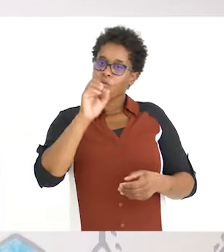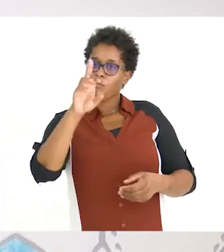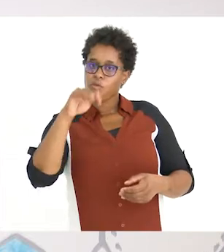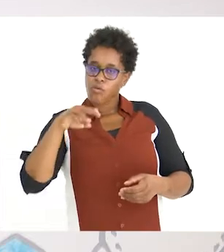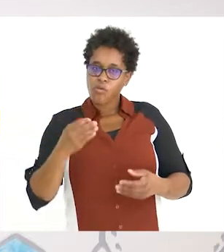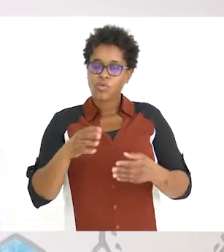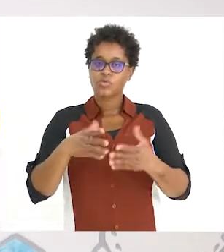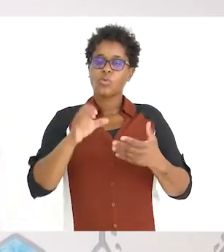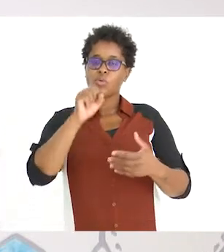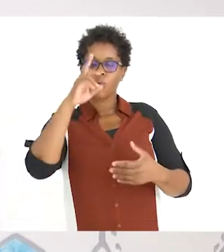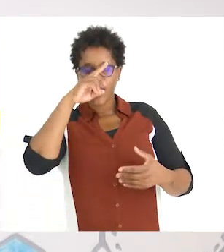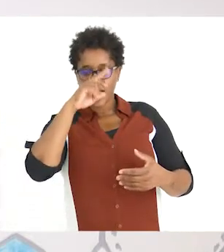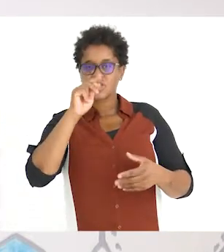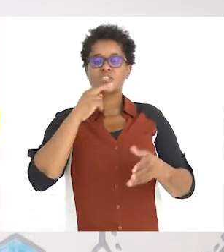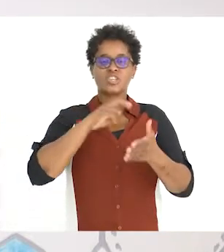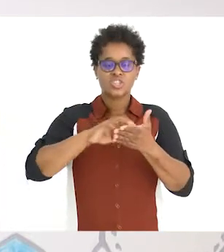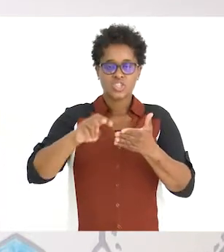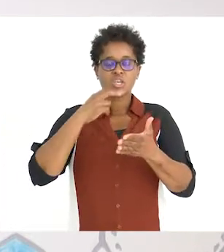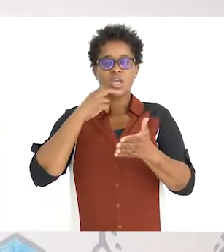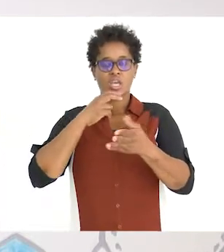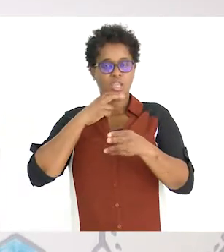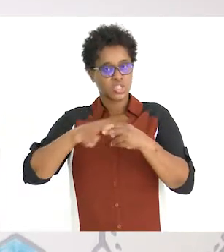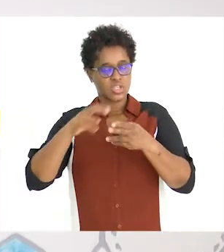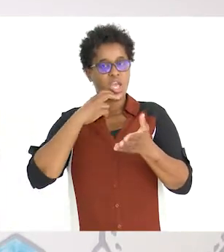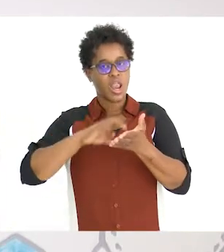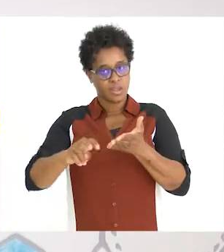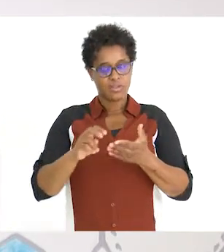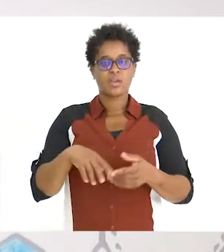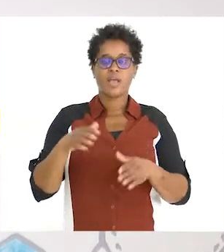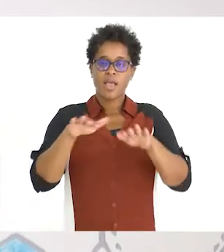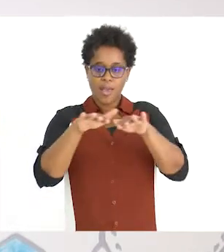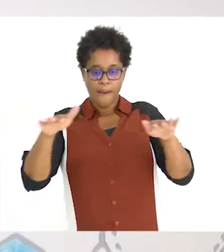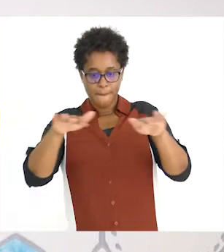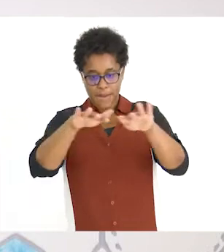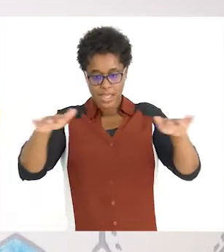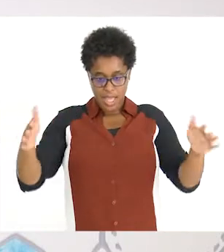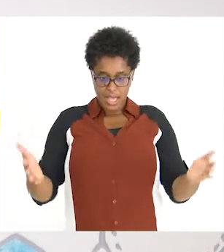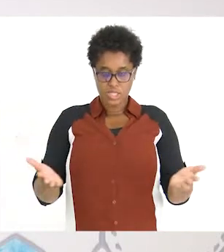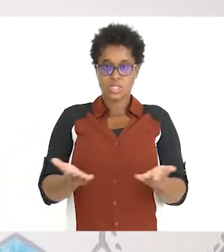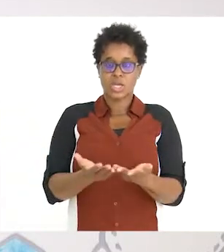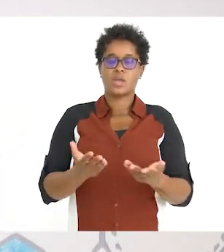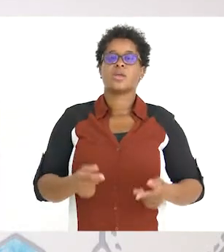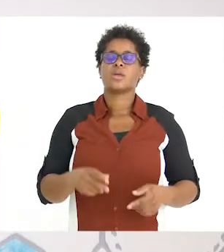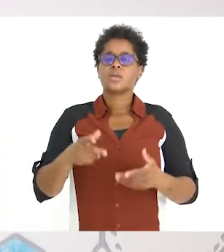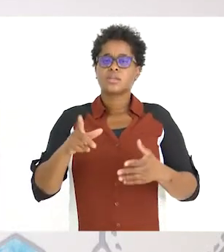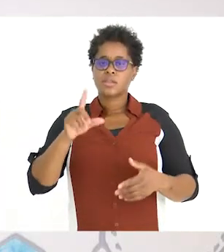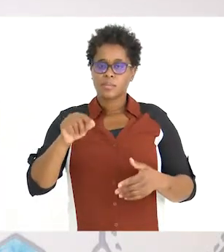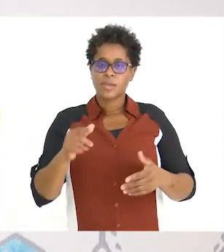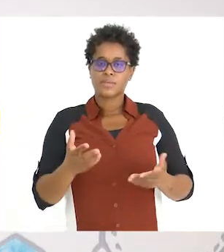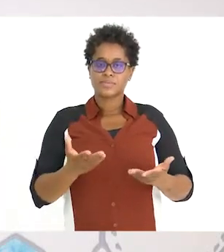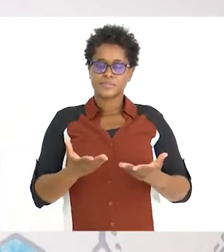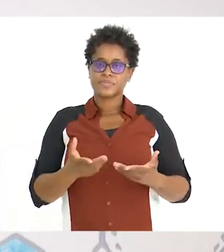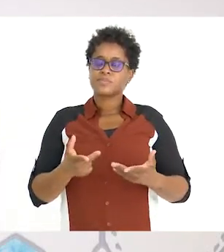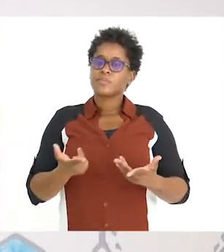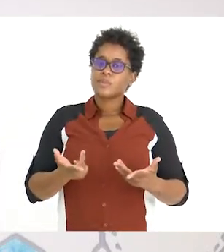energia elétrica e as bandejas, etc. Ainda nós temos o edifício,